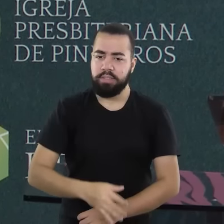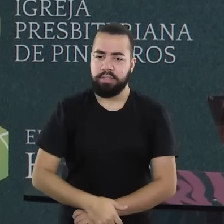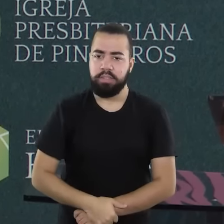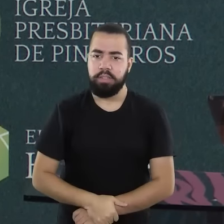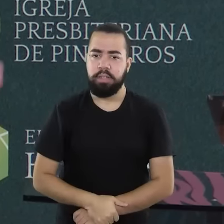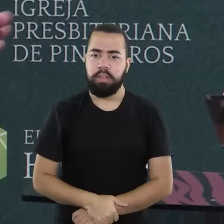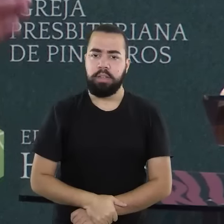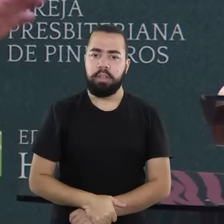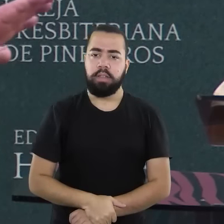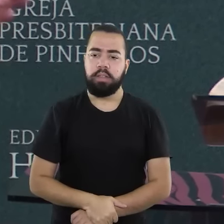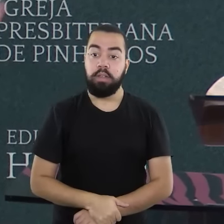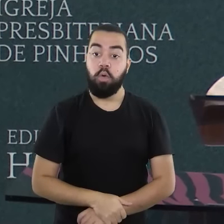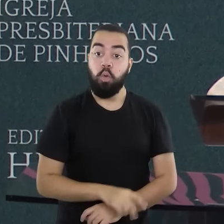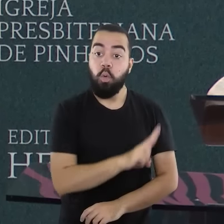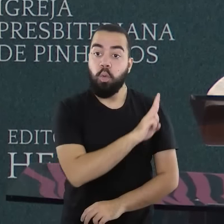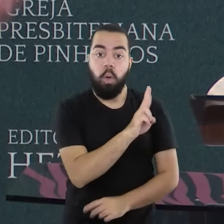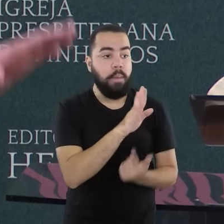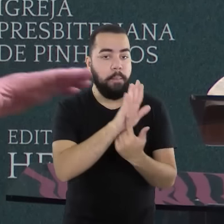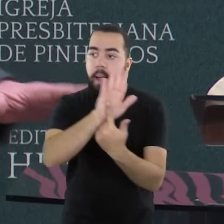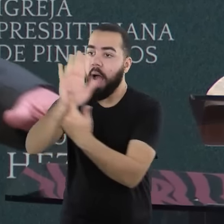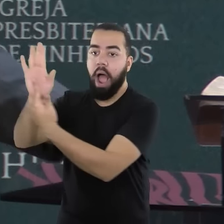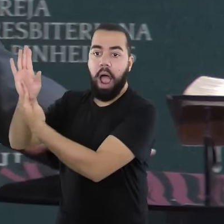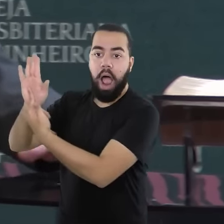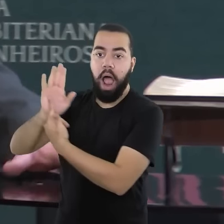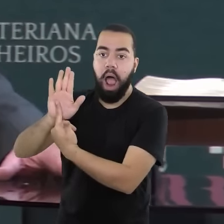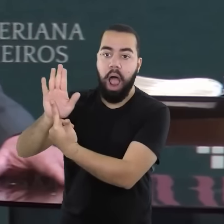E só foi sair o nome dele, né, querido?